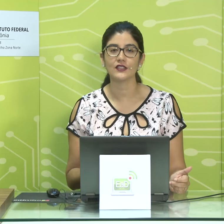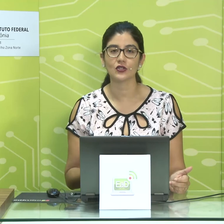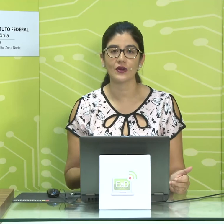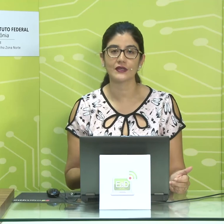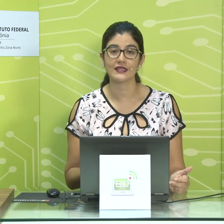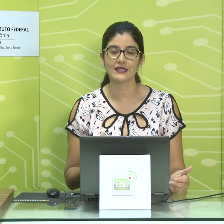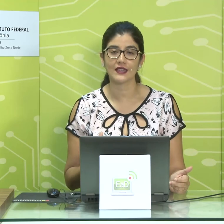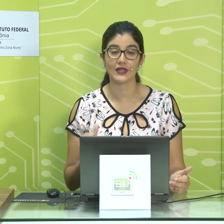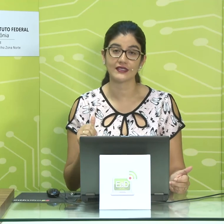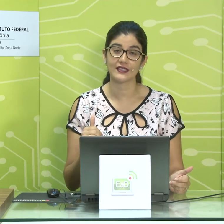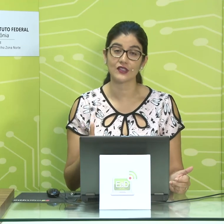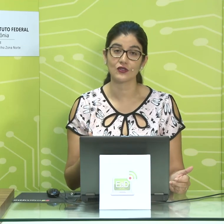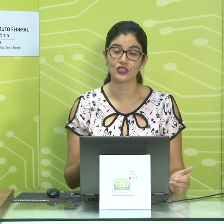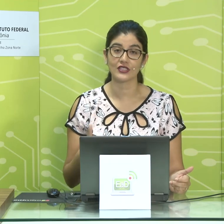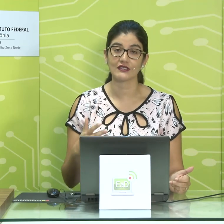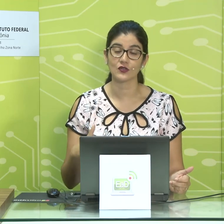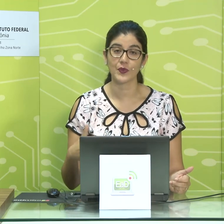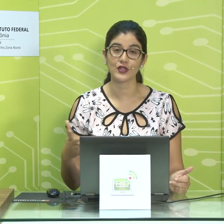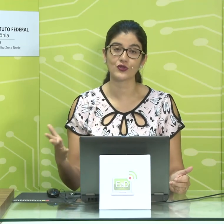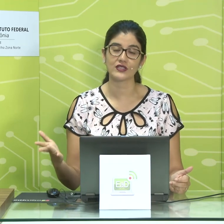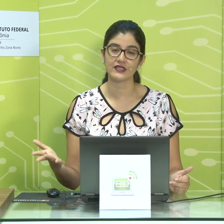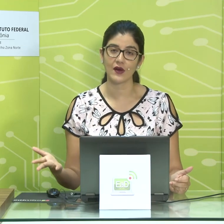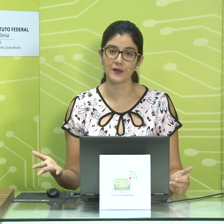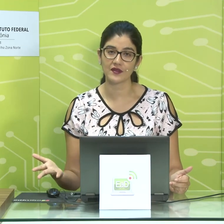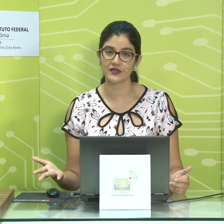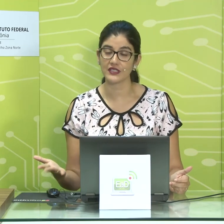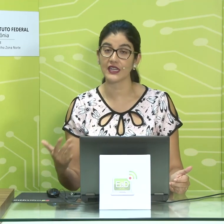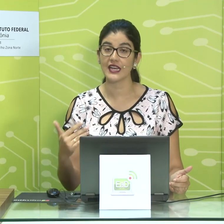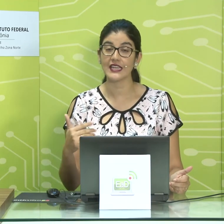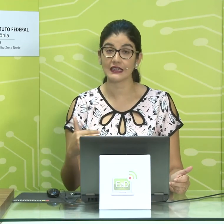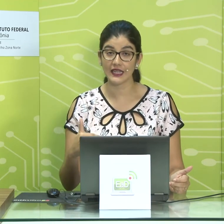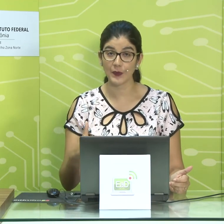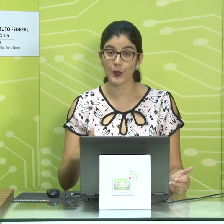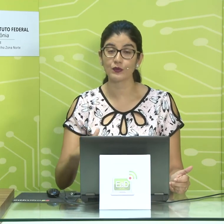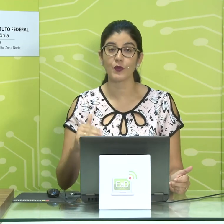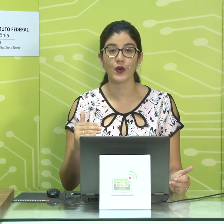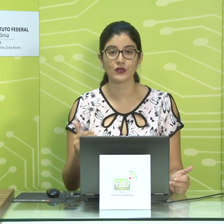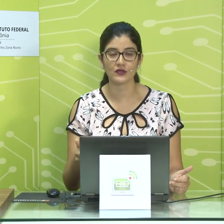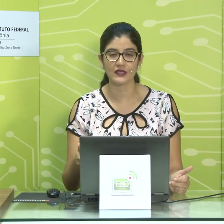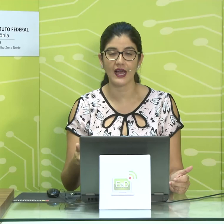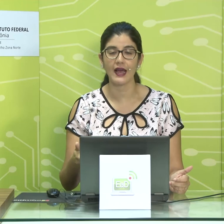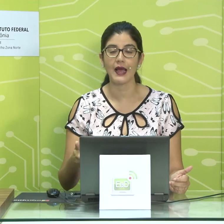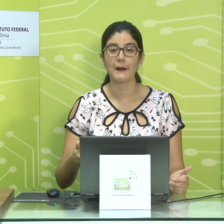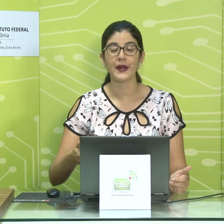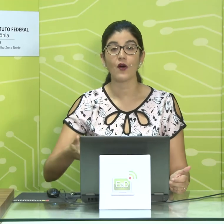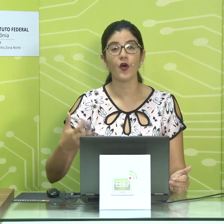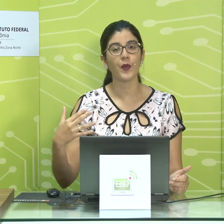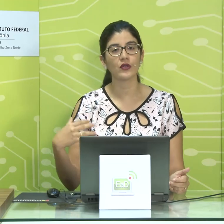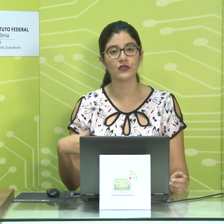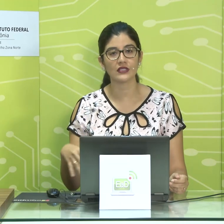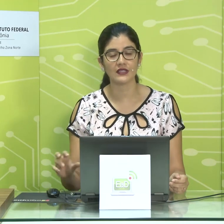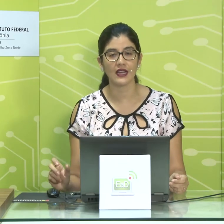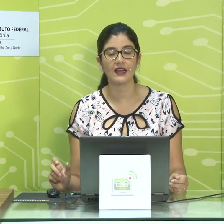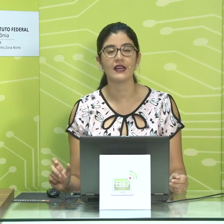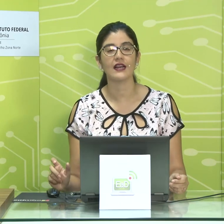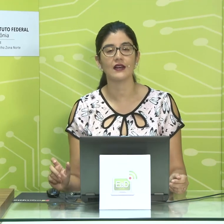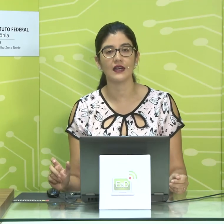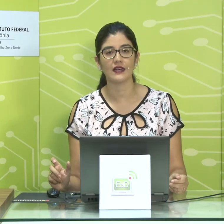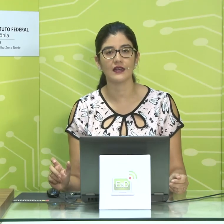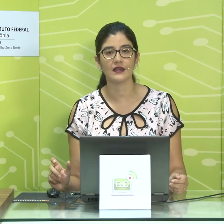né, isso está sendo, essa tecnologia está sendo prejudicial à minha vida e até que ponto eu posso usar para